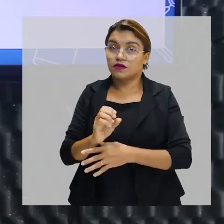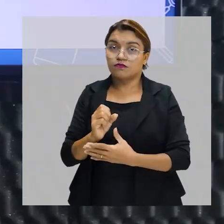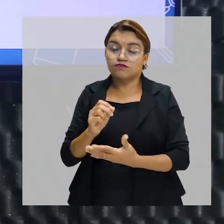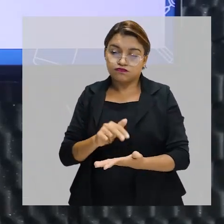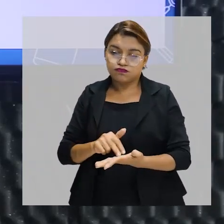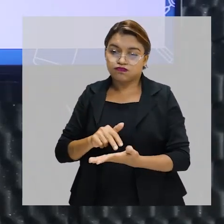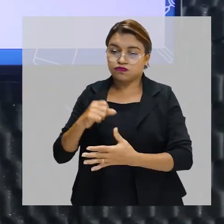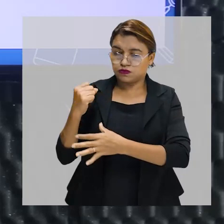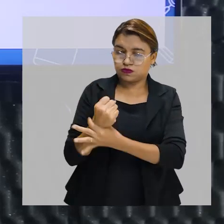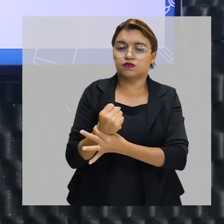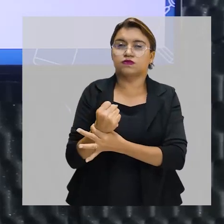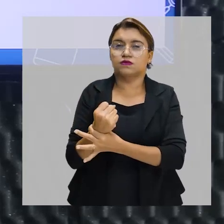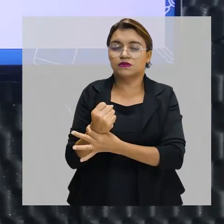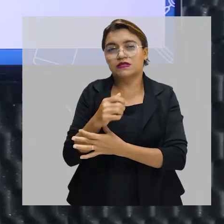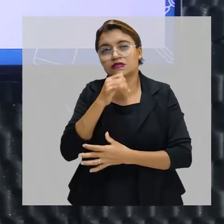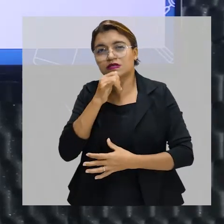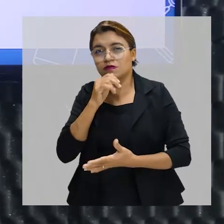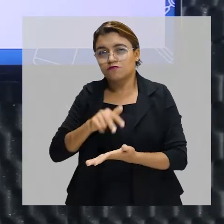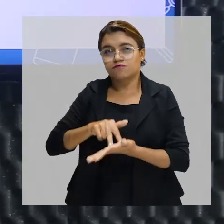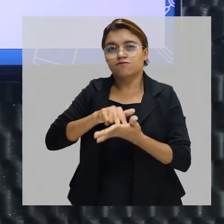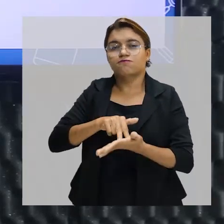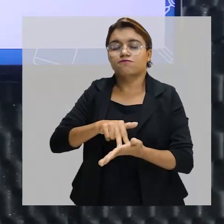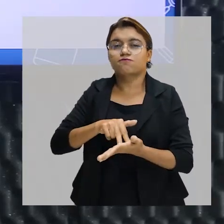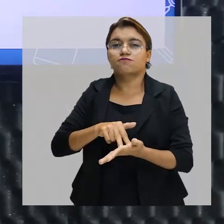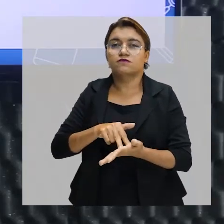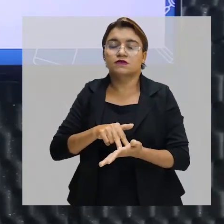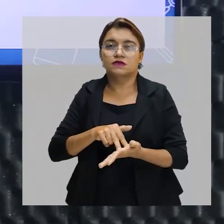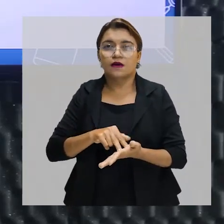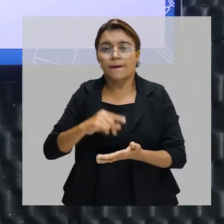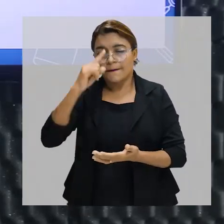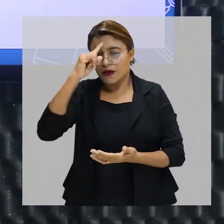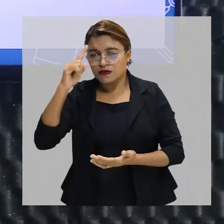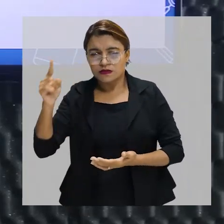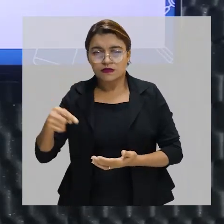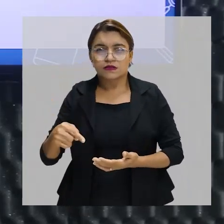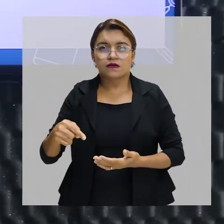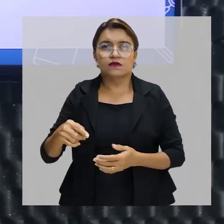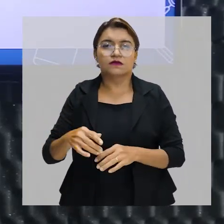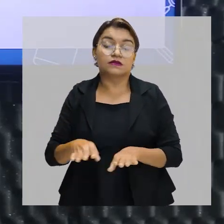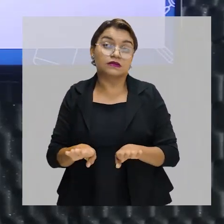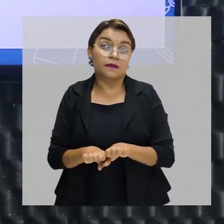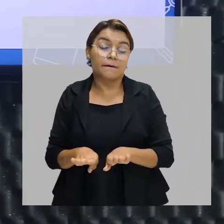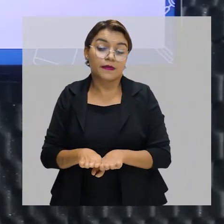resistir aos desmandos, resistir à